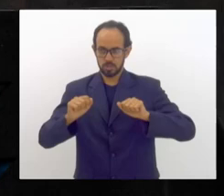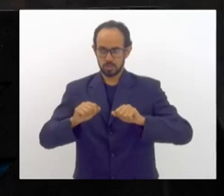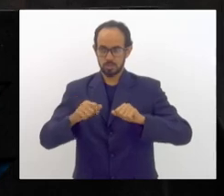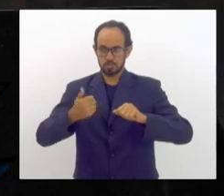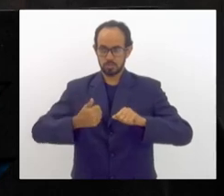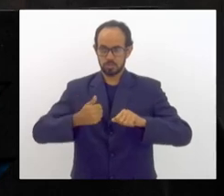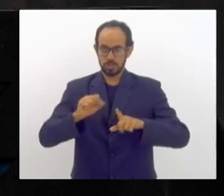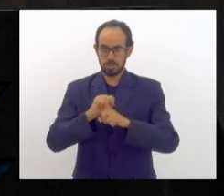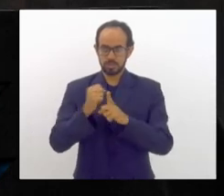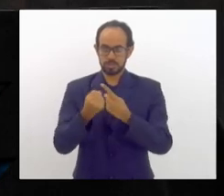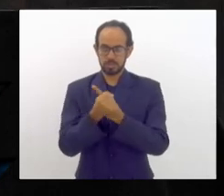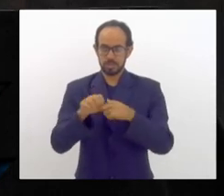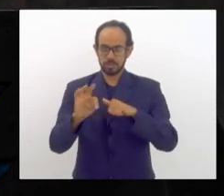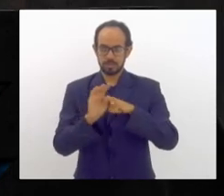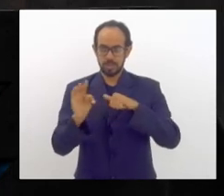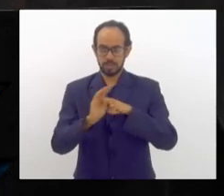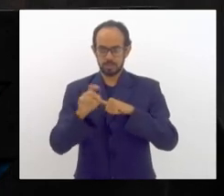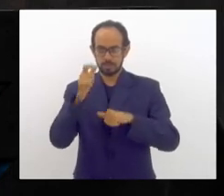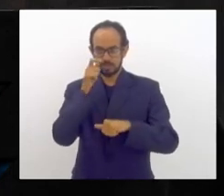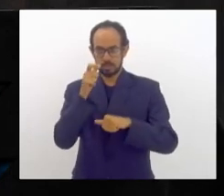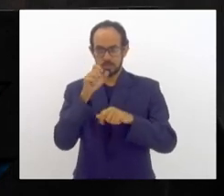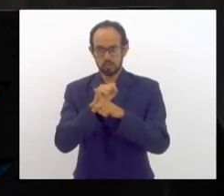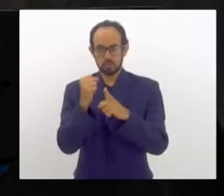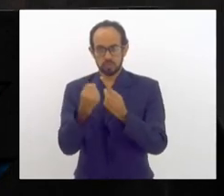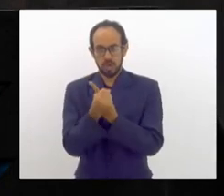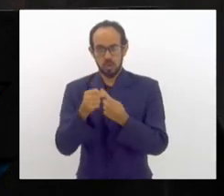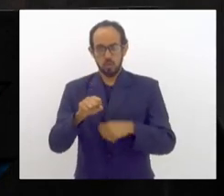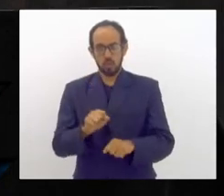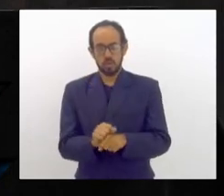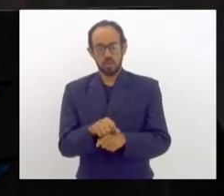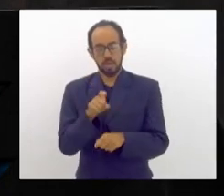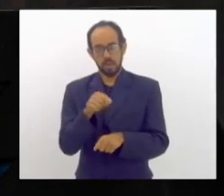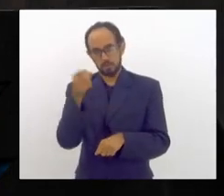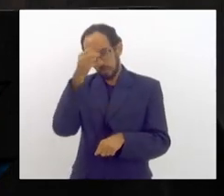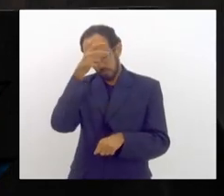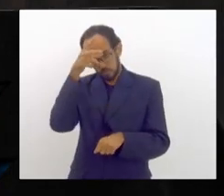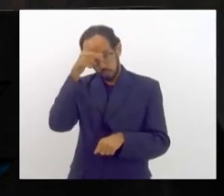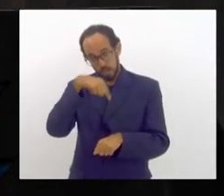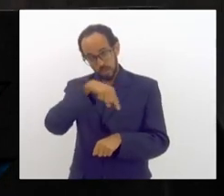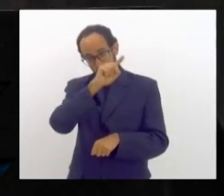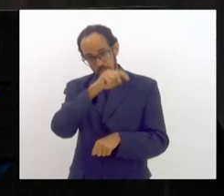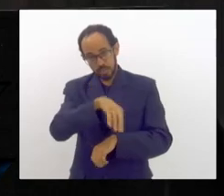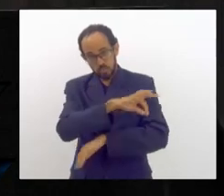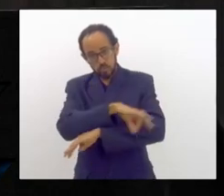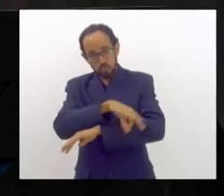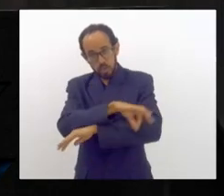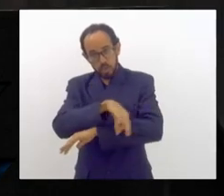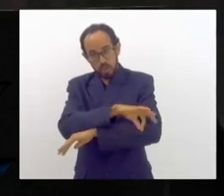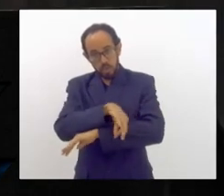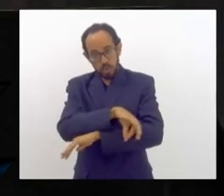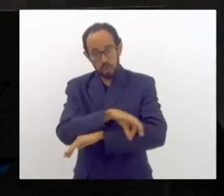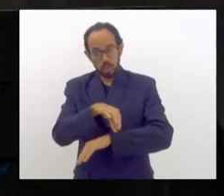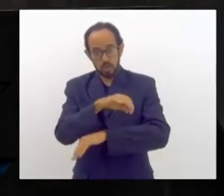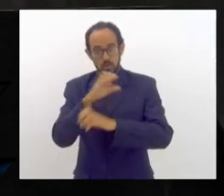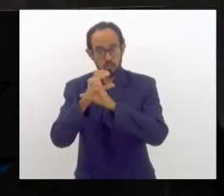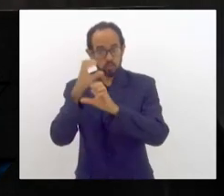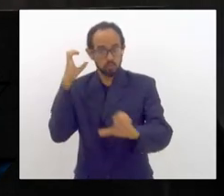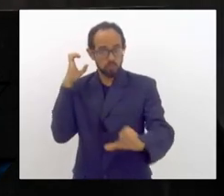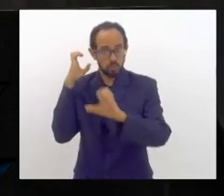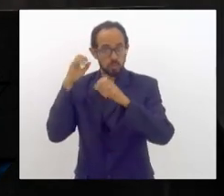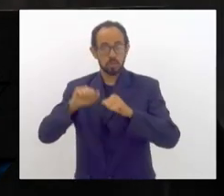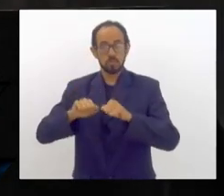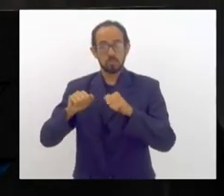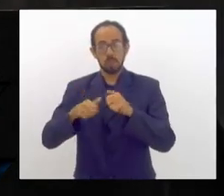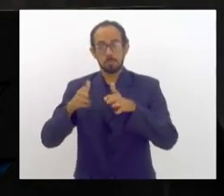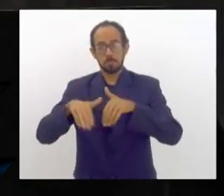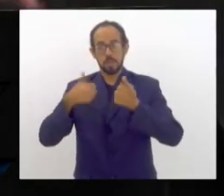em habitação de interesse social, que é o seguinte: a prefeitura ir lá com o engenheiro, com o arquiteto, com um banco de material de construção e melhorar a